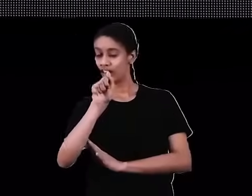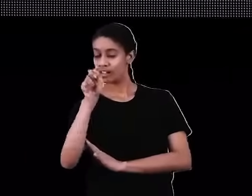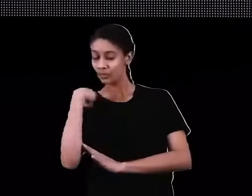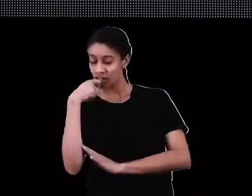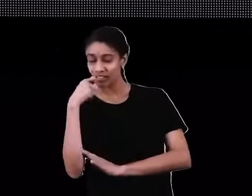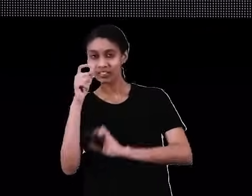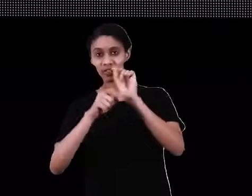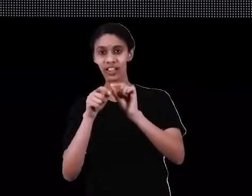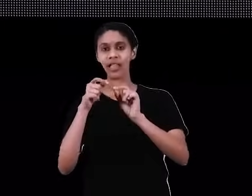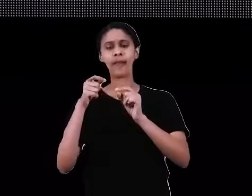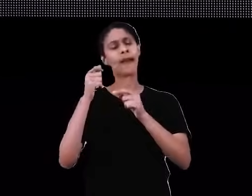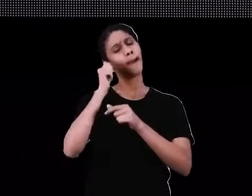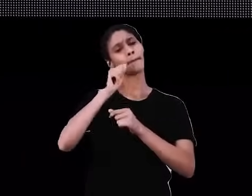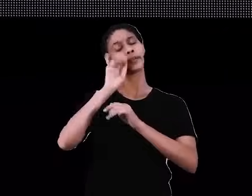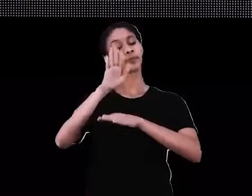tem a assinatura de quem?